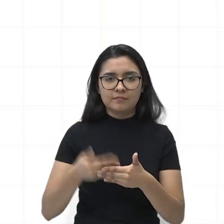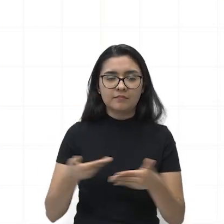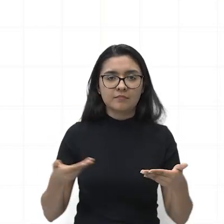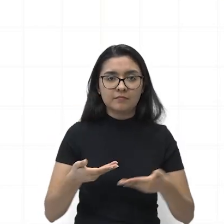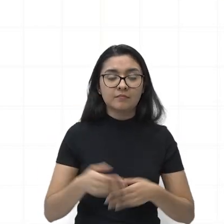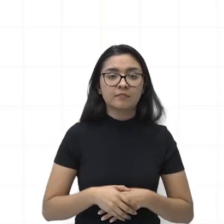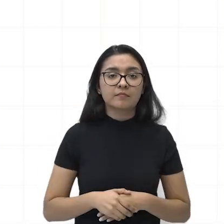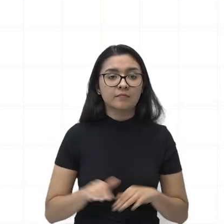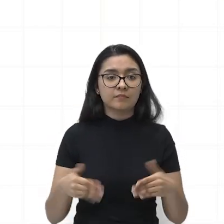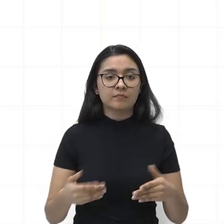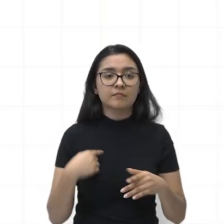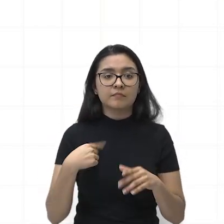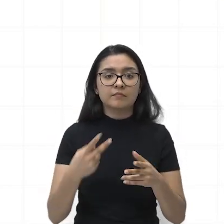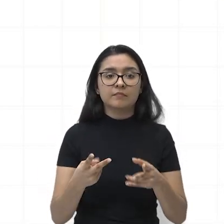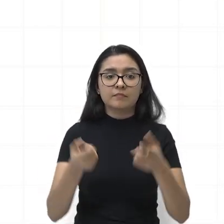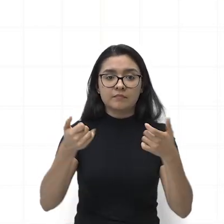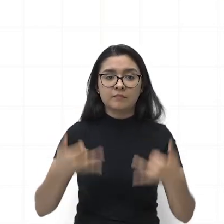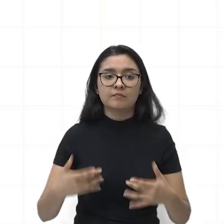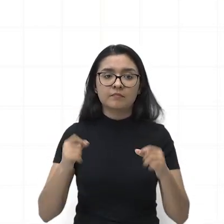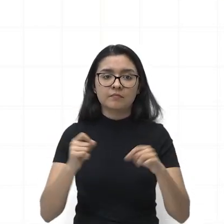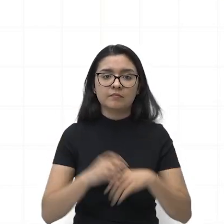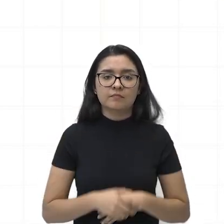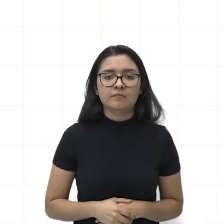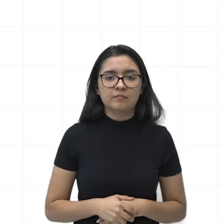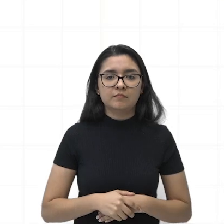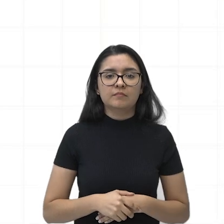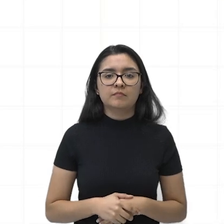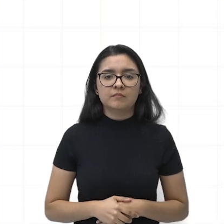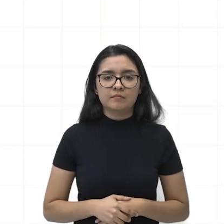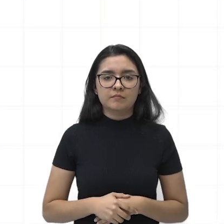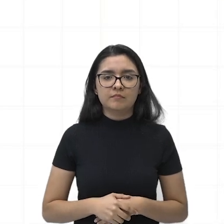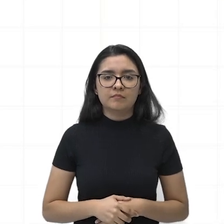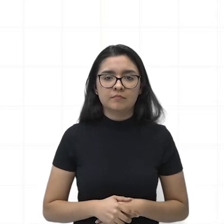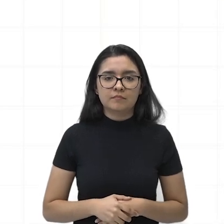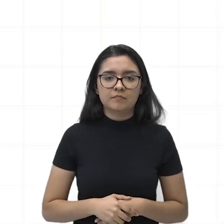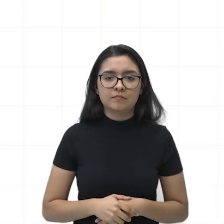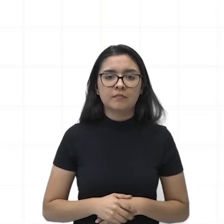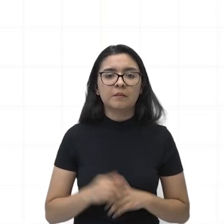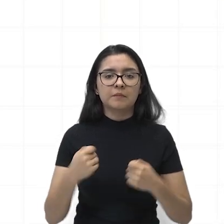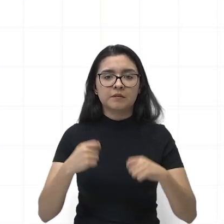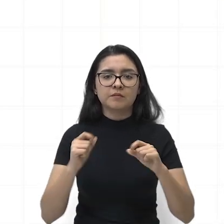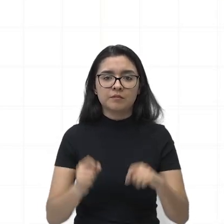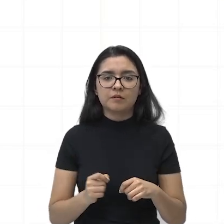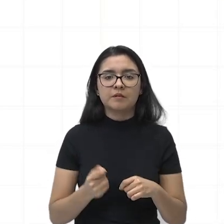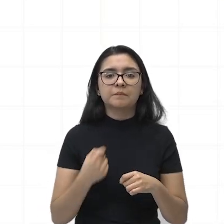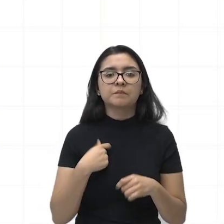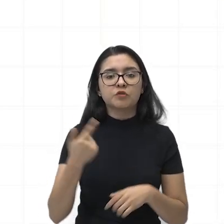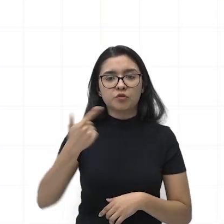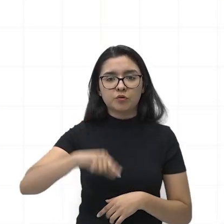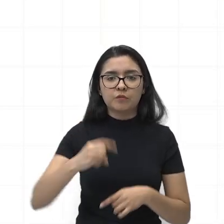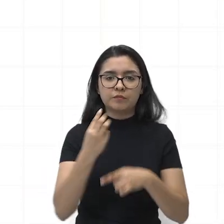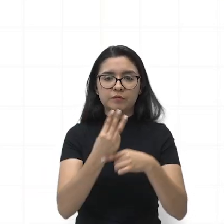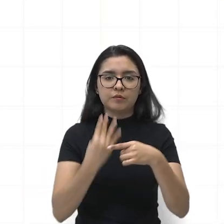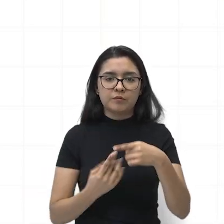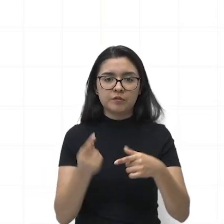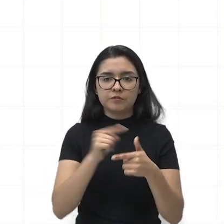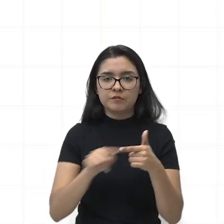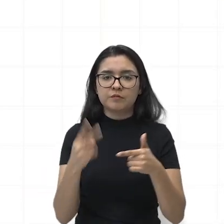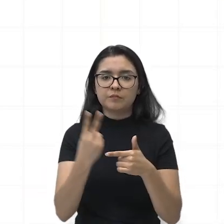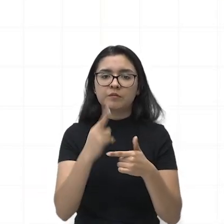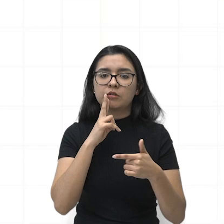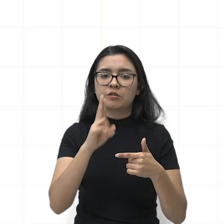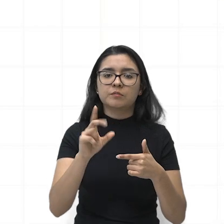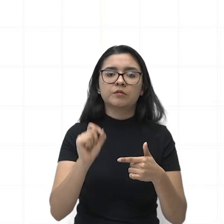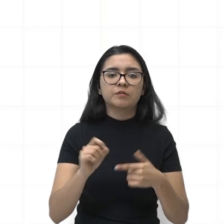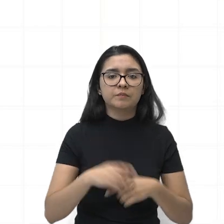Falei para você que dividir uma fração é repetir a primeira fração e multiplicar pelo inverso da segunda. Lembrando, 3/4 dividido por 2,